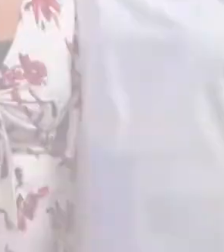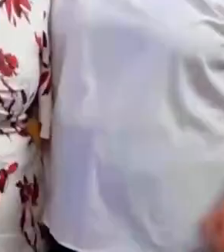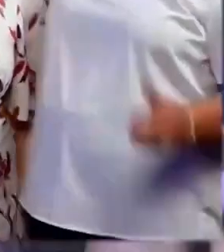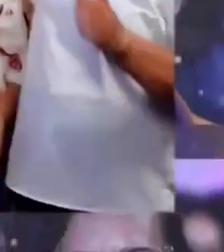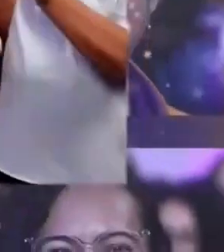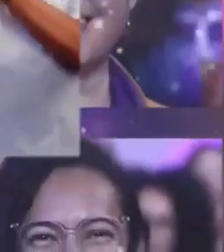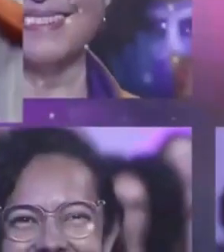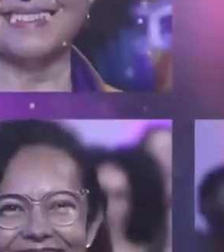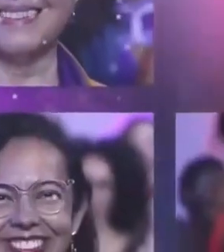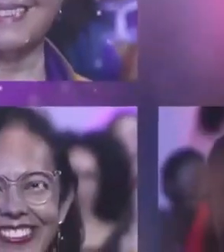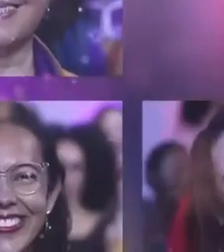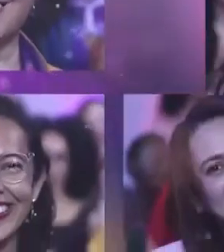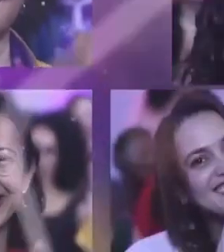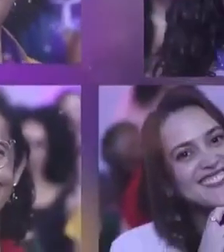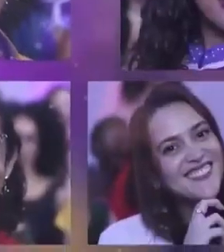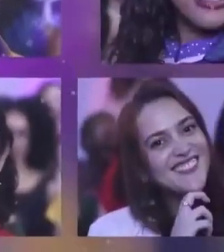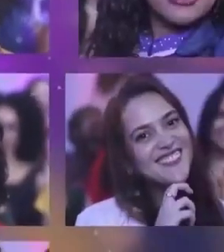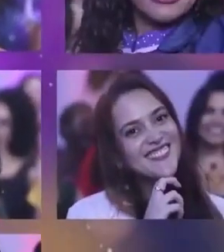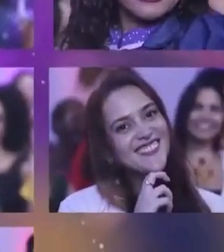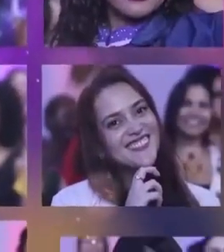Brasil.